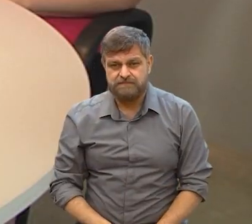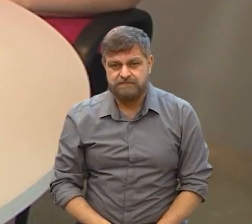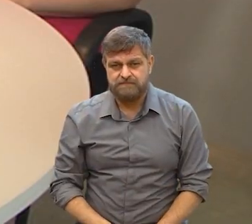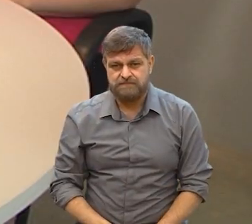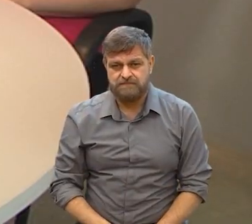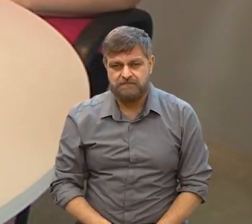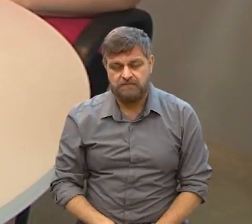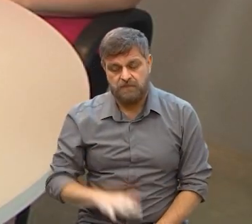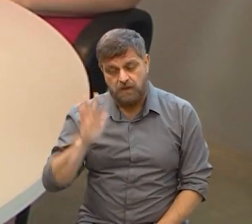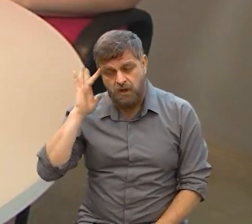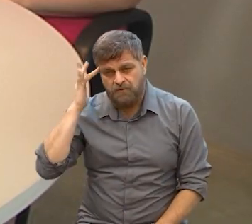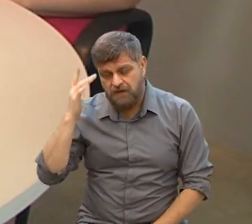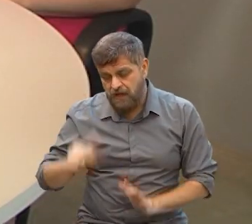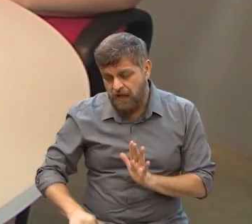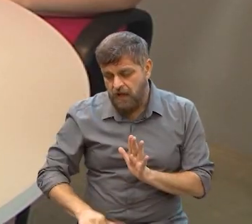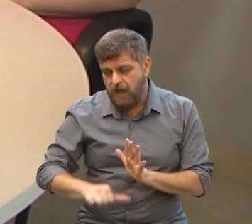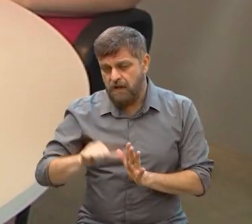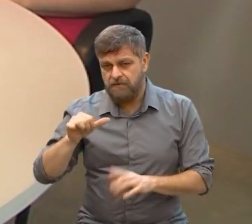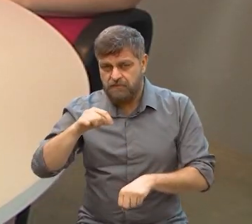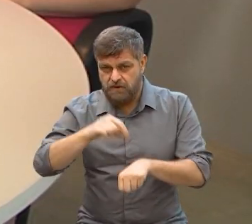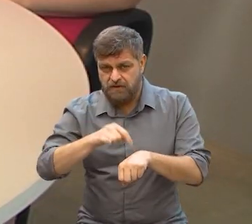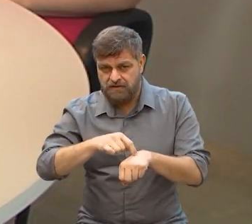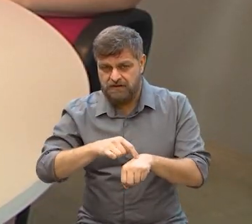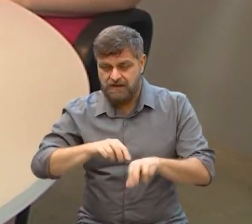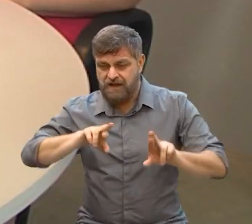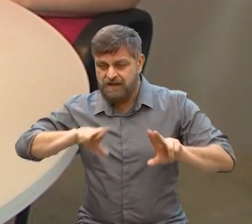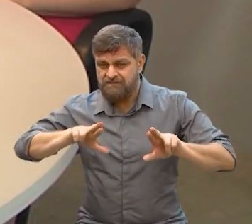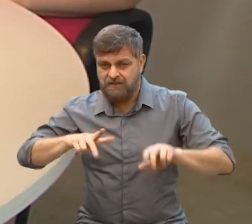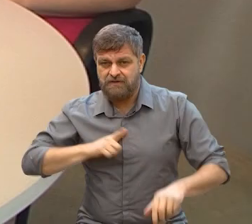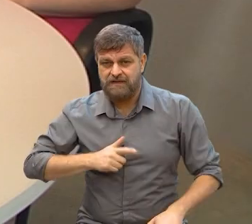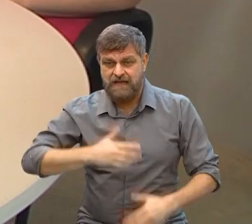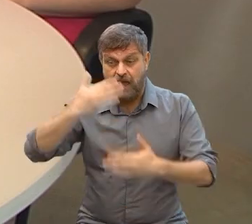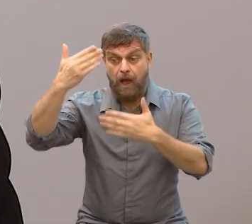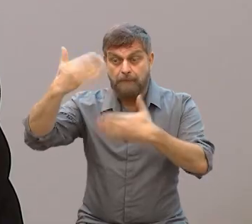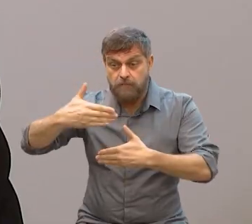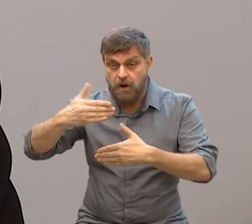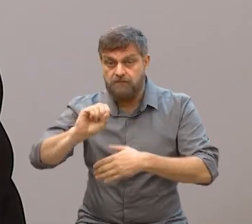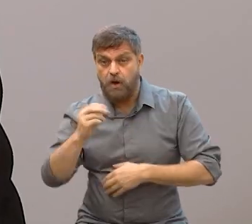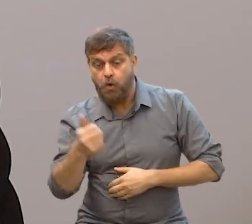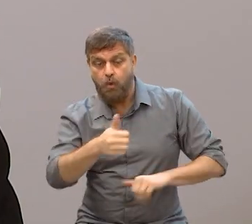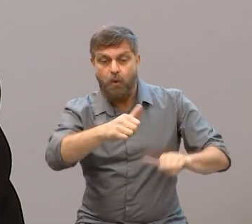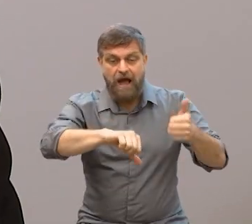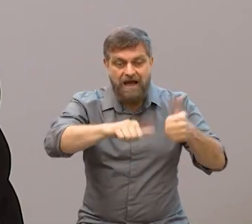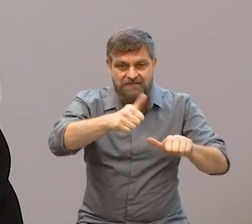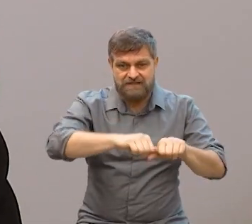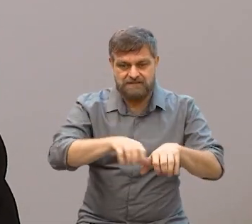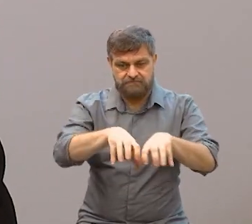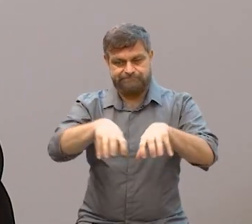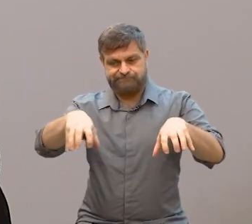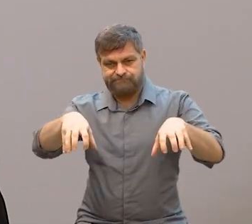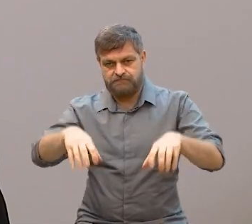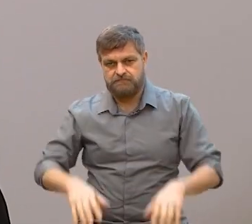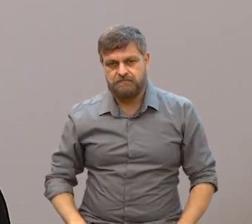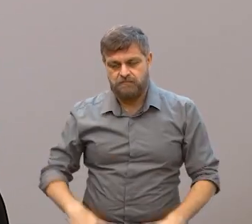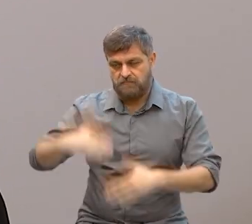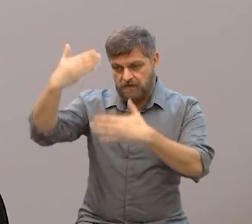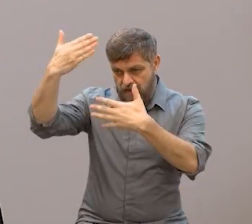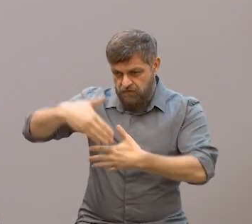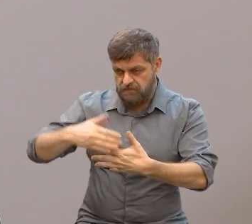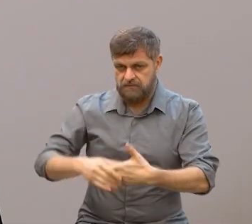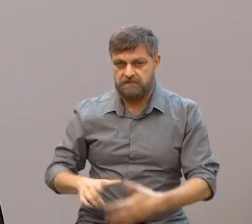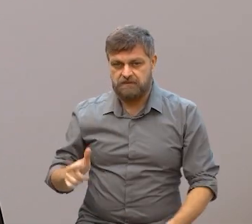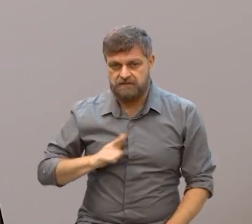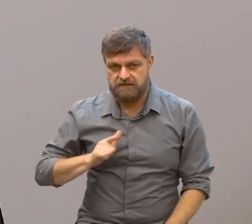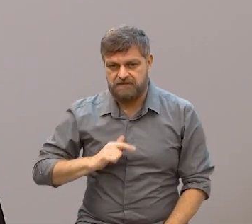no primeiro momento a gente precisa diferenciar bem o que é um exame e o que é avaliação. O exame é classificatório,